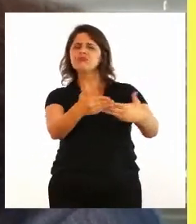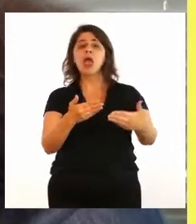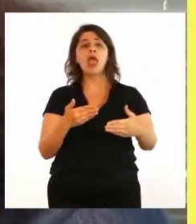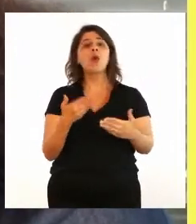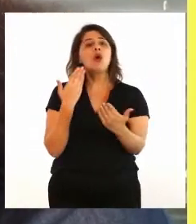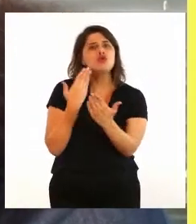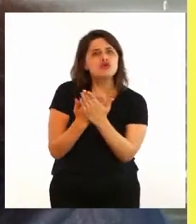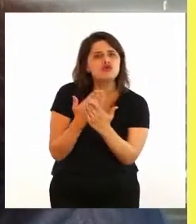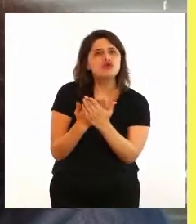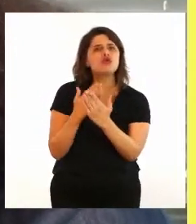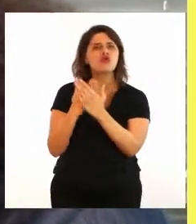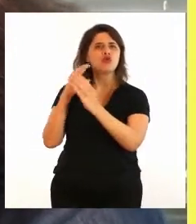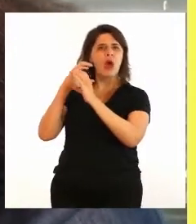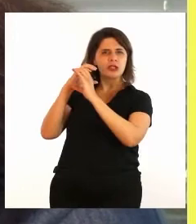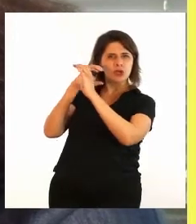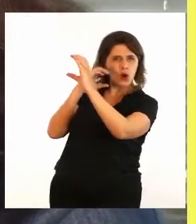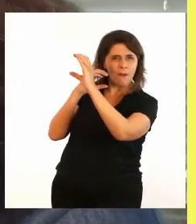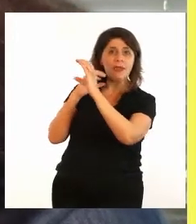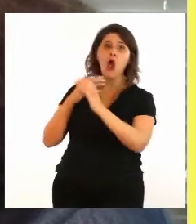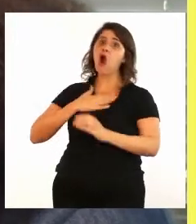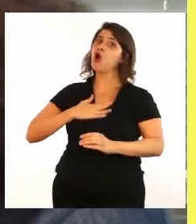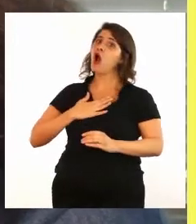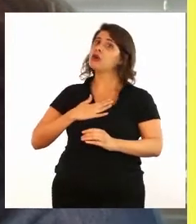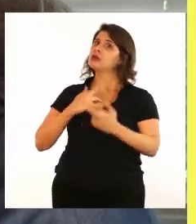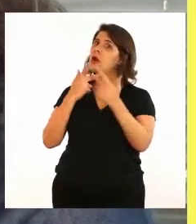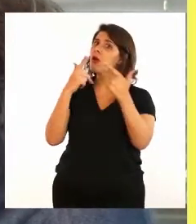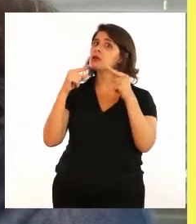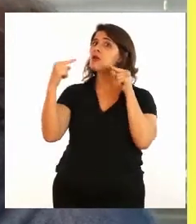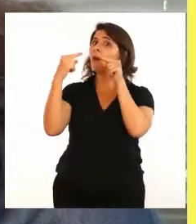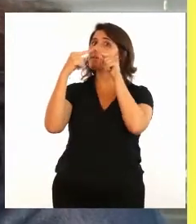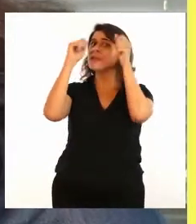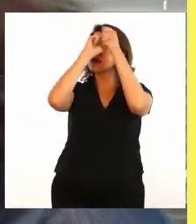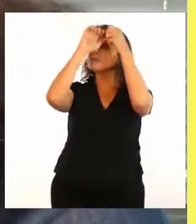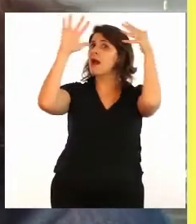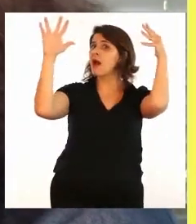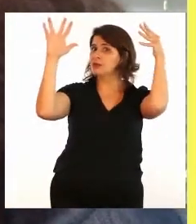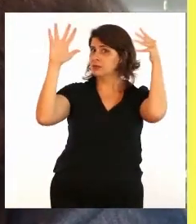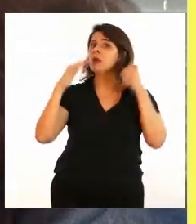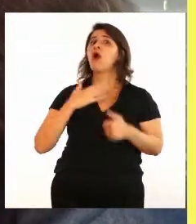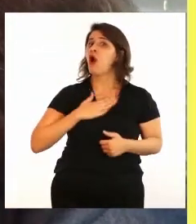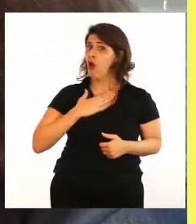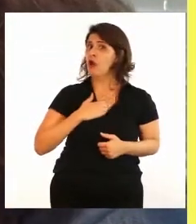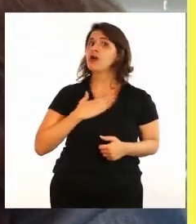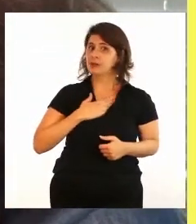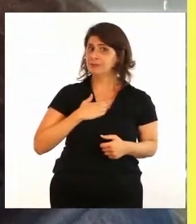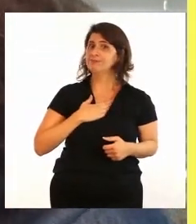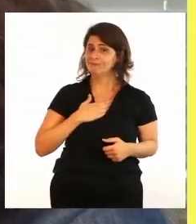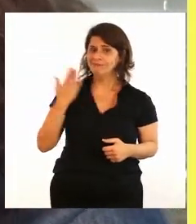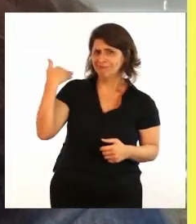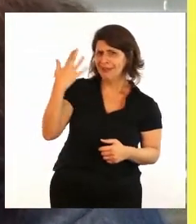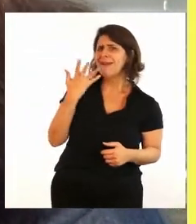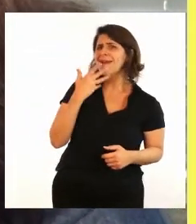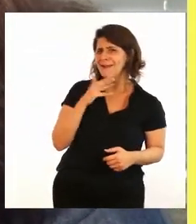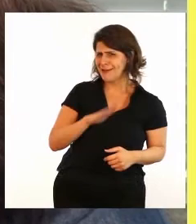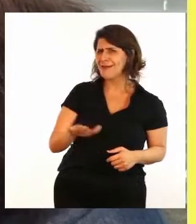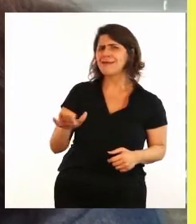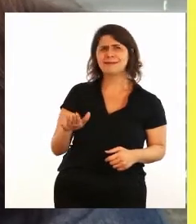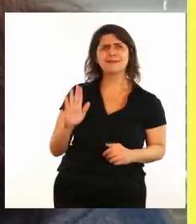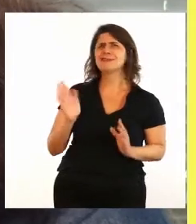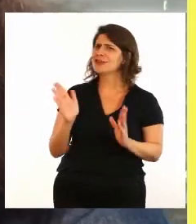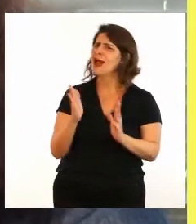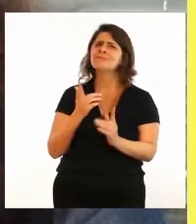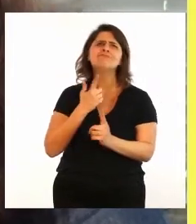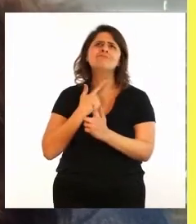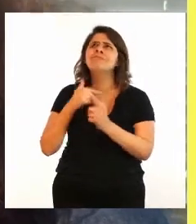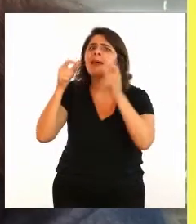gostei de coisas do espaço, desde criança, né? Eu falo que eu acho que é porque eu era nascida em 1957, que